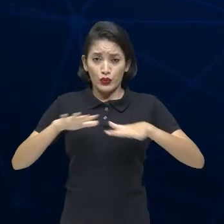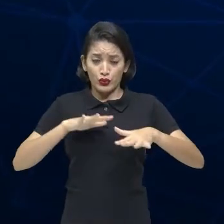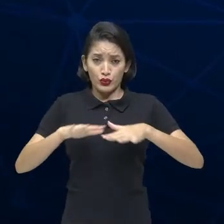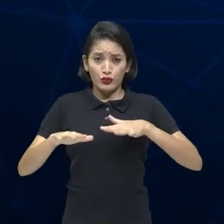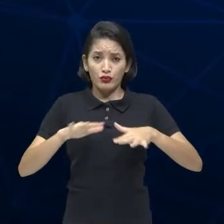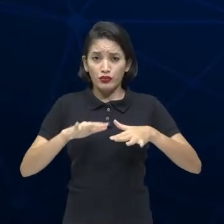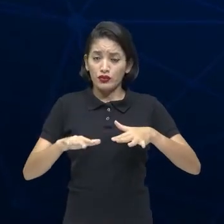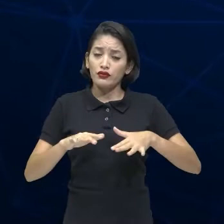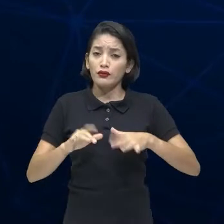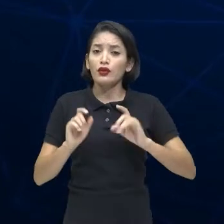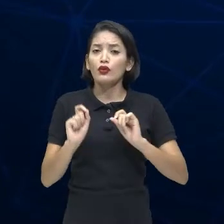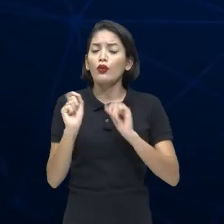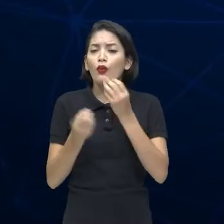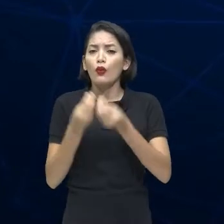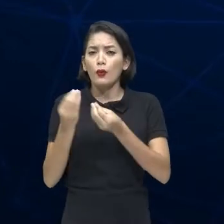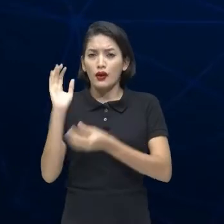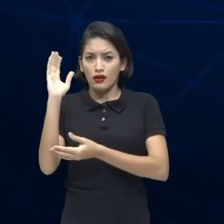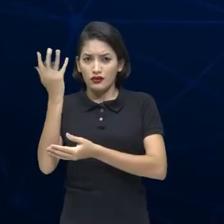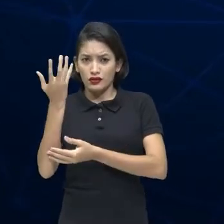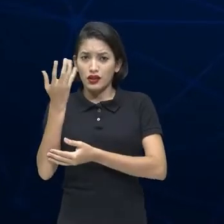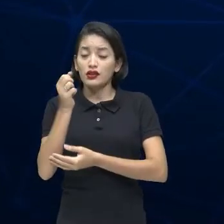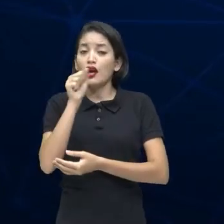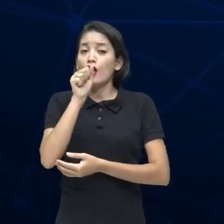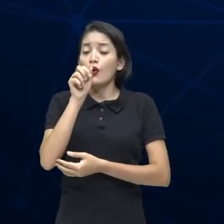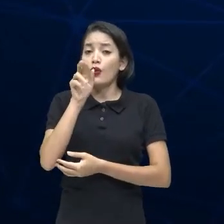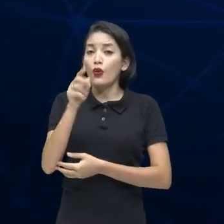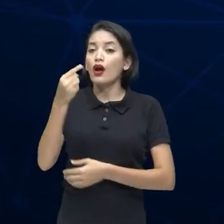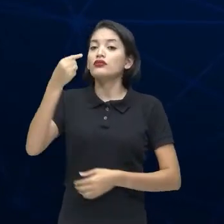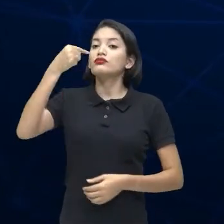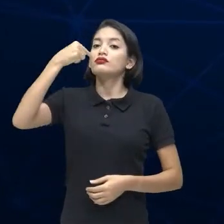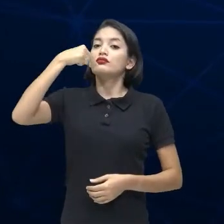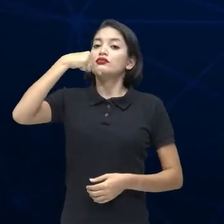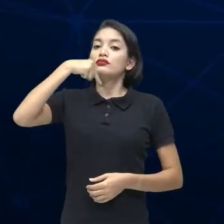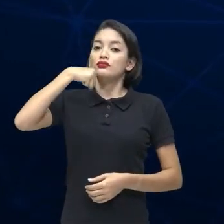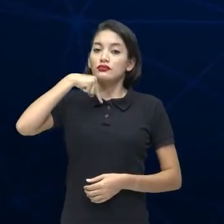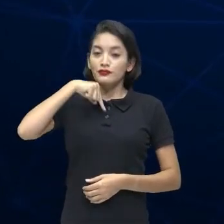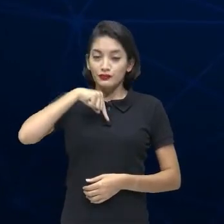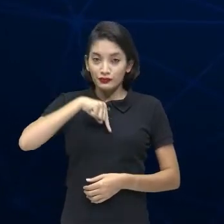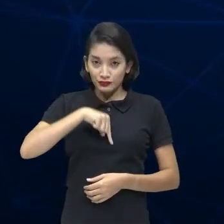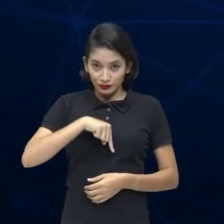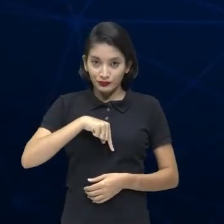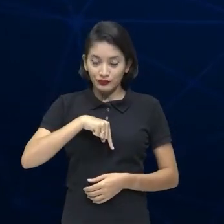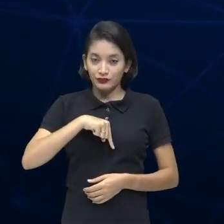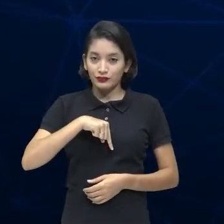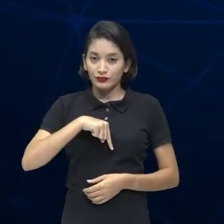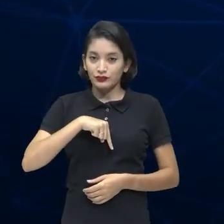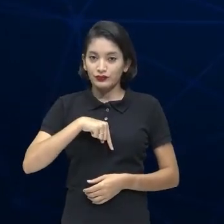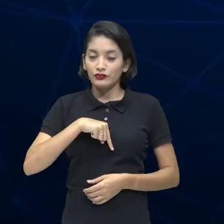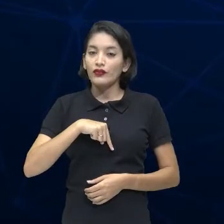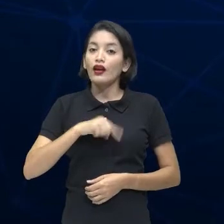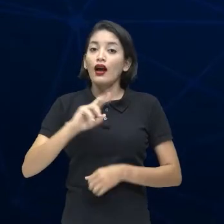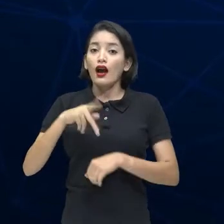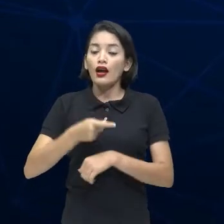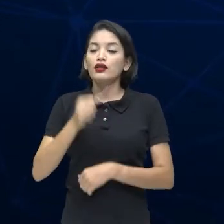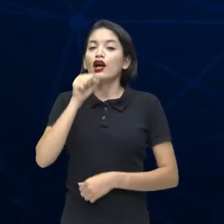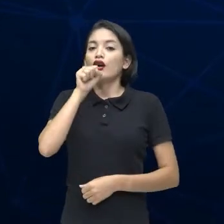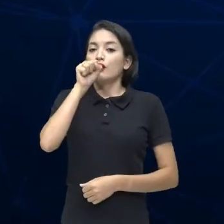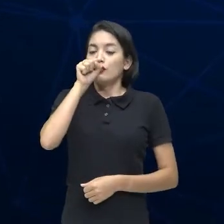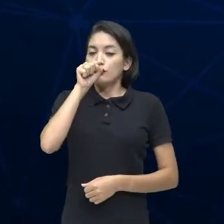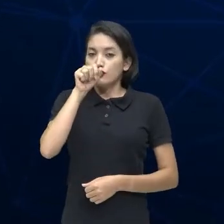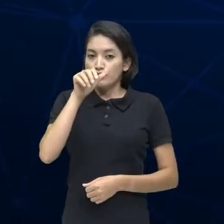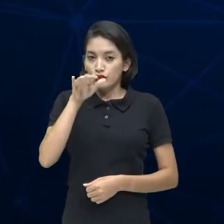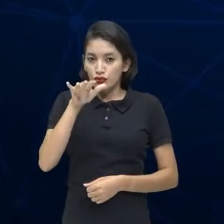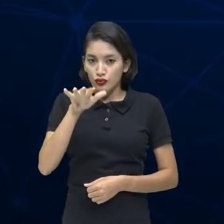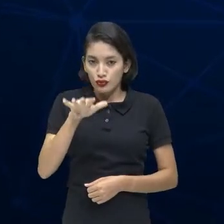essa pressão ela vai fazer com que o ar consiga entrar nos nossos pulmões. E aí quando nós expiramos, né,